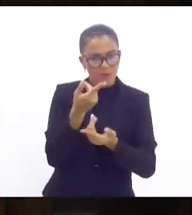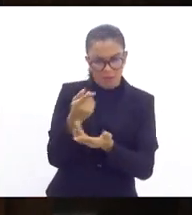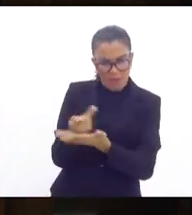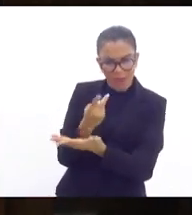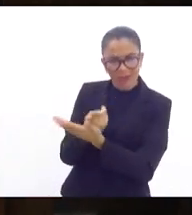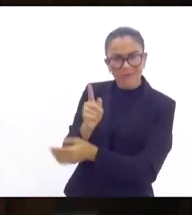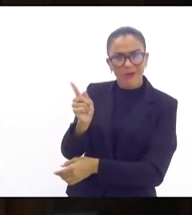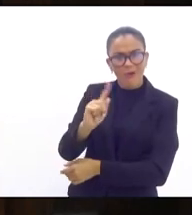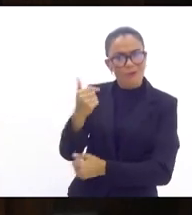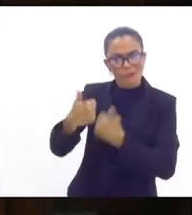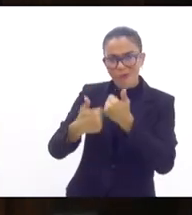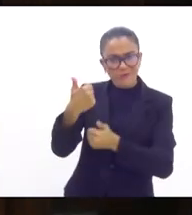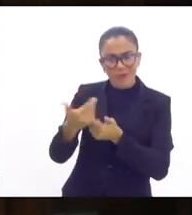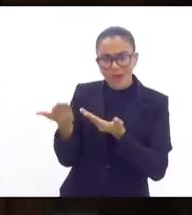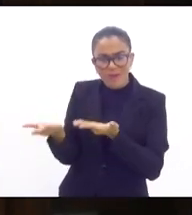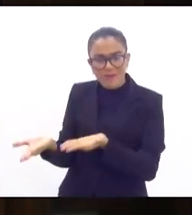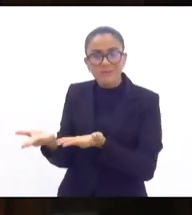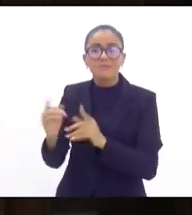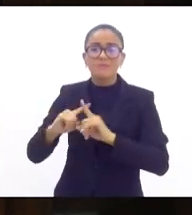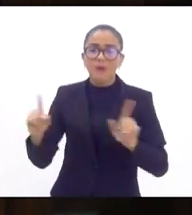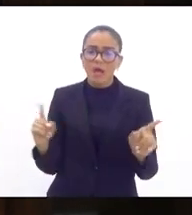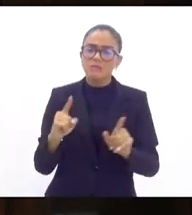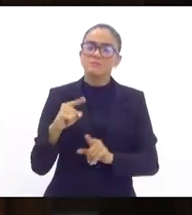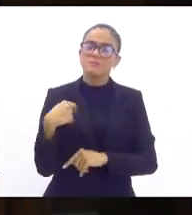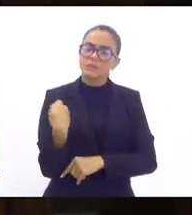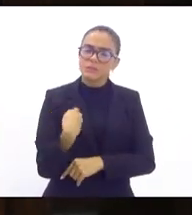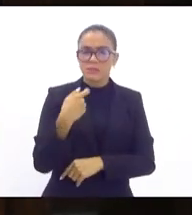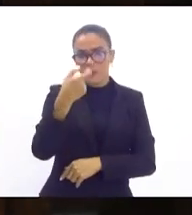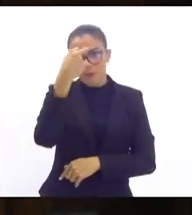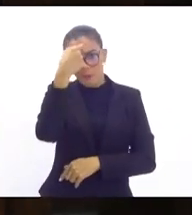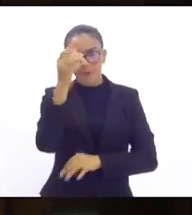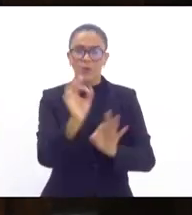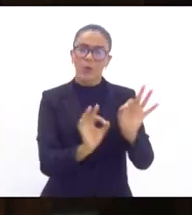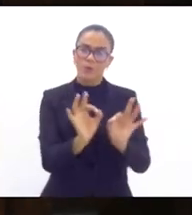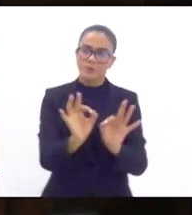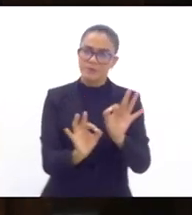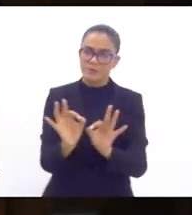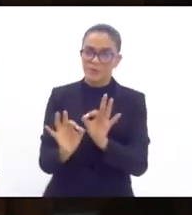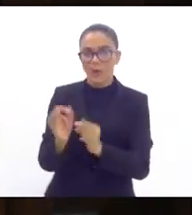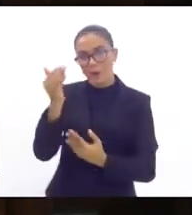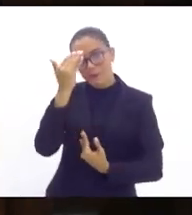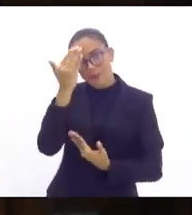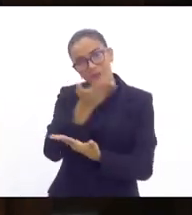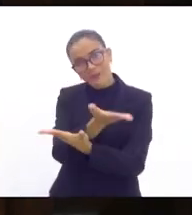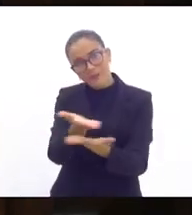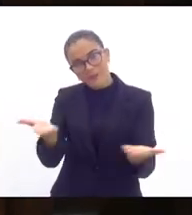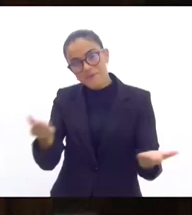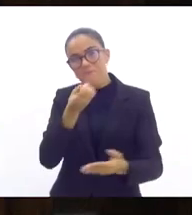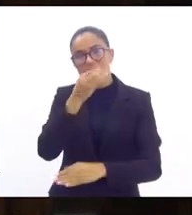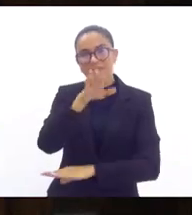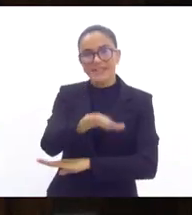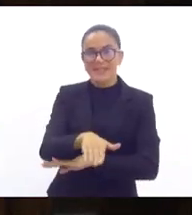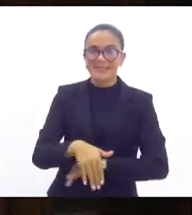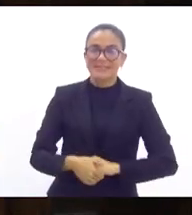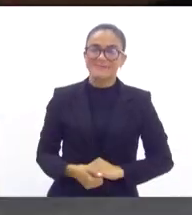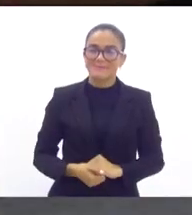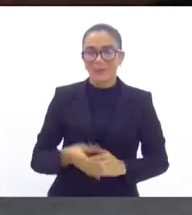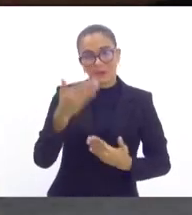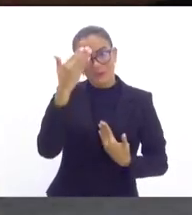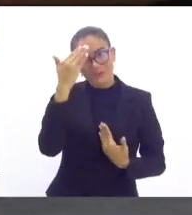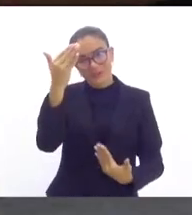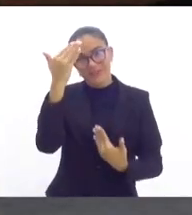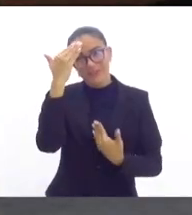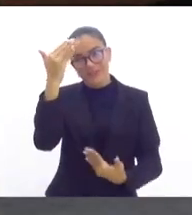hoje o futebol é isso Só que você tem que organizar isso muito obrigado a todos e uma boa tarde obrigado